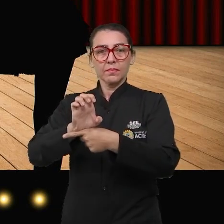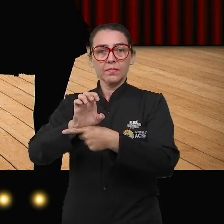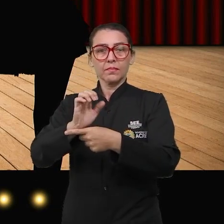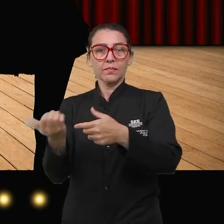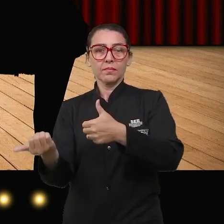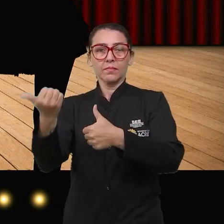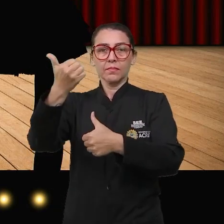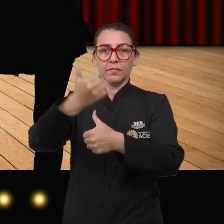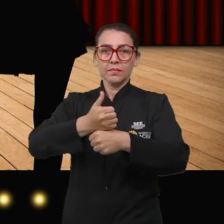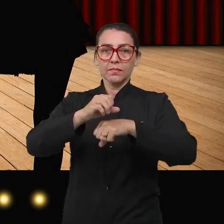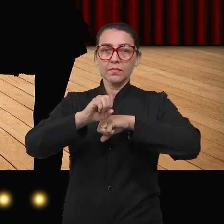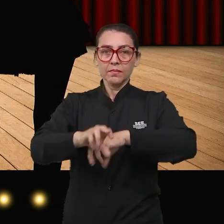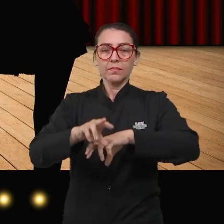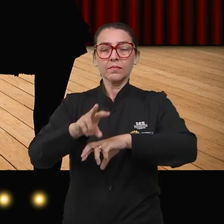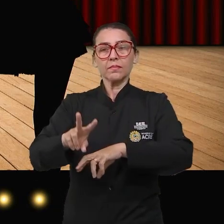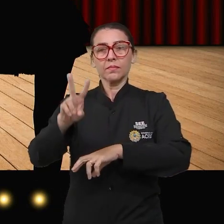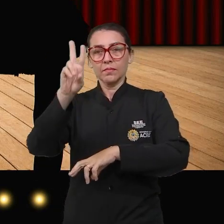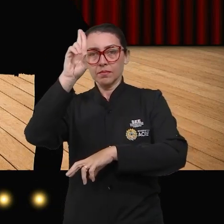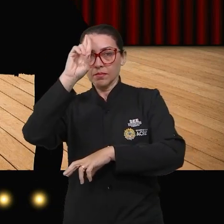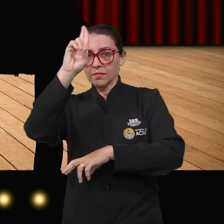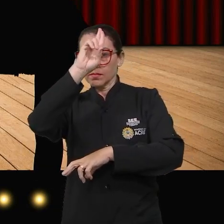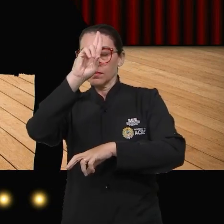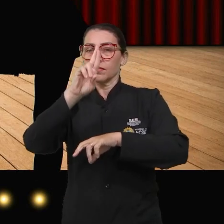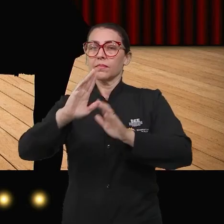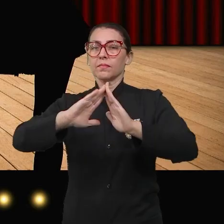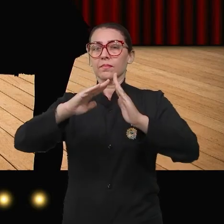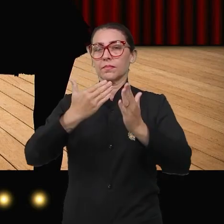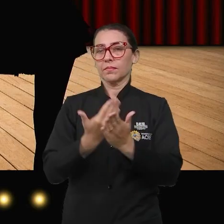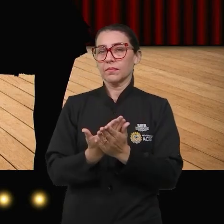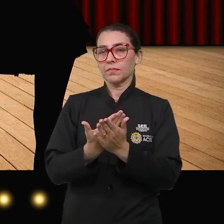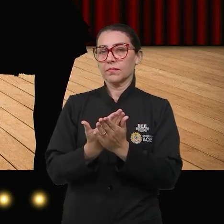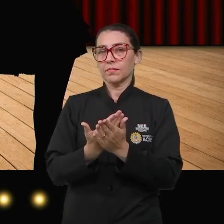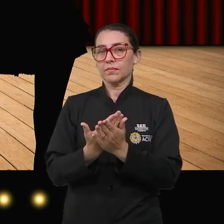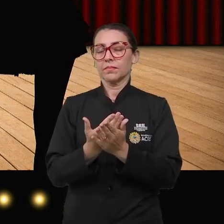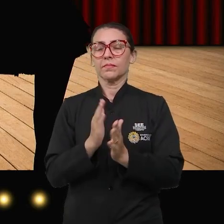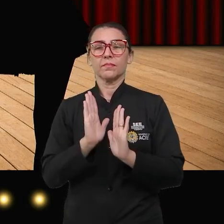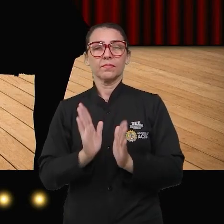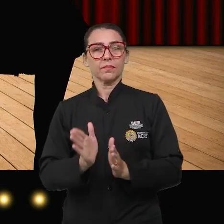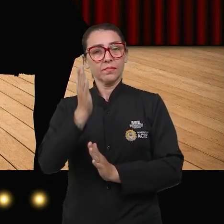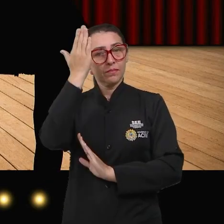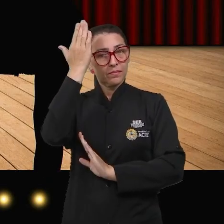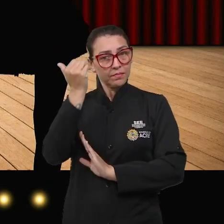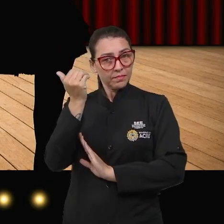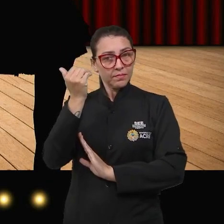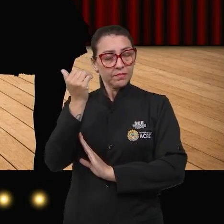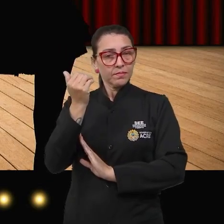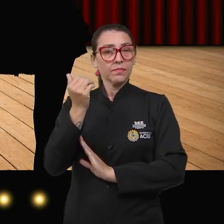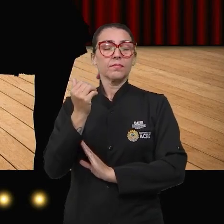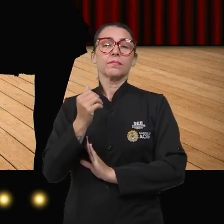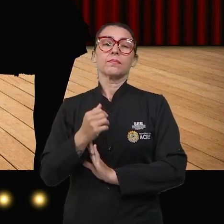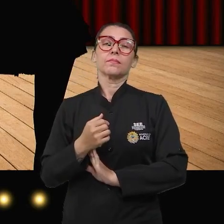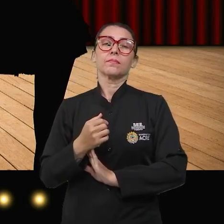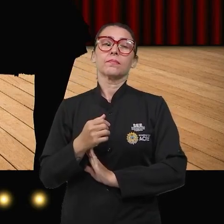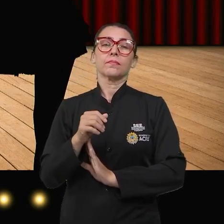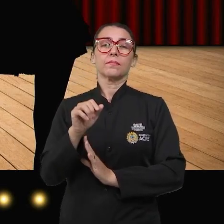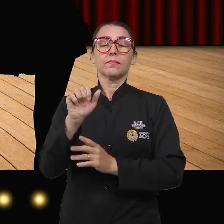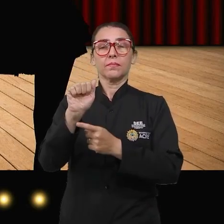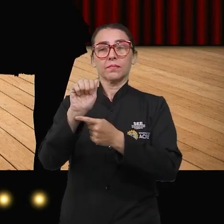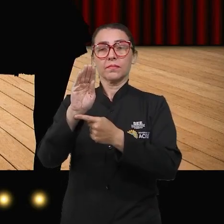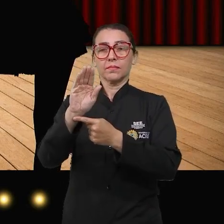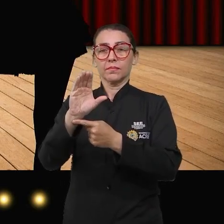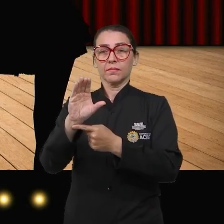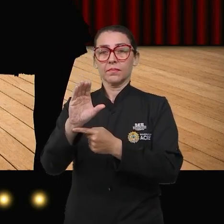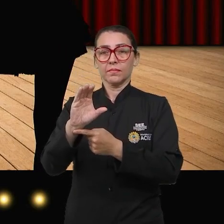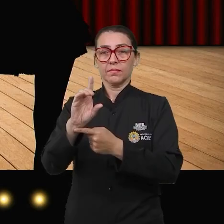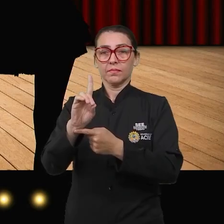E: substituir o ensino de história nas escolas. Então, a gente já sabe que essas questões, essas alternativas que